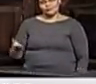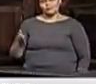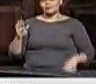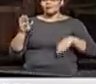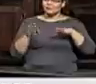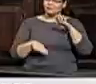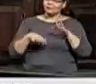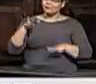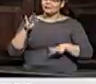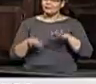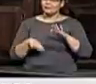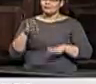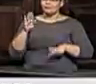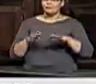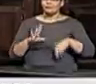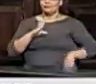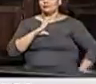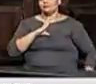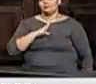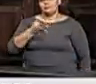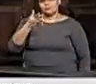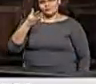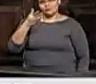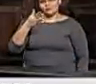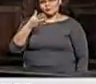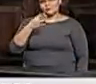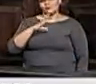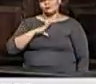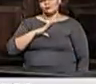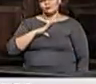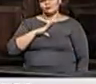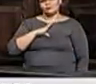Às vezes, a coragem reside